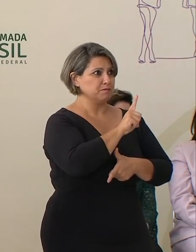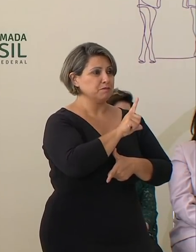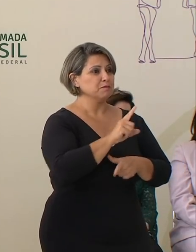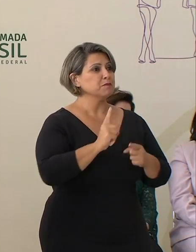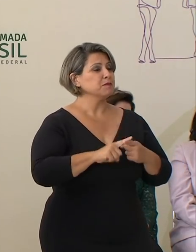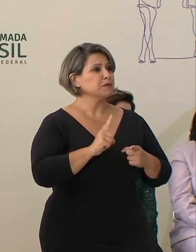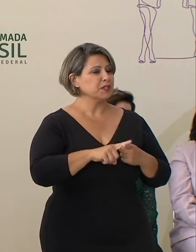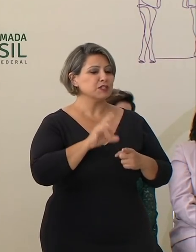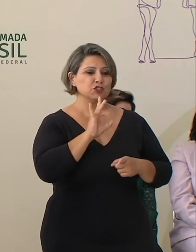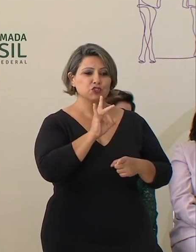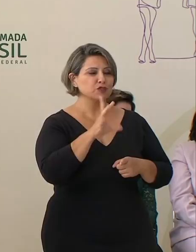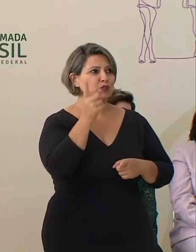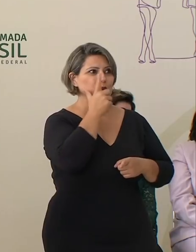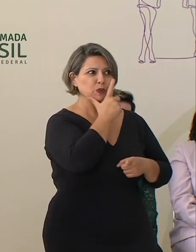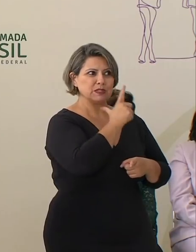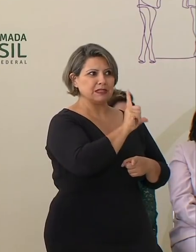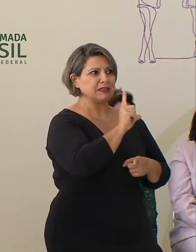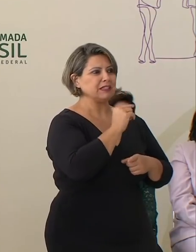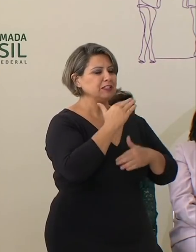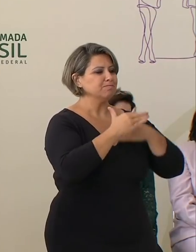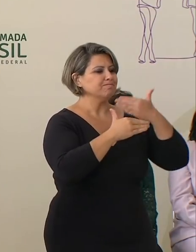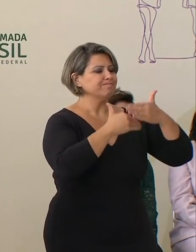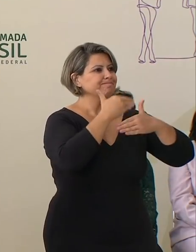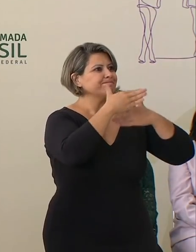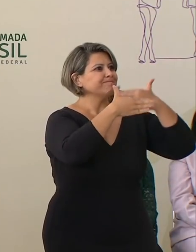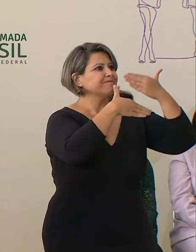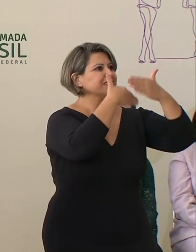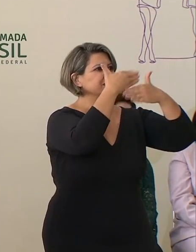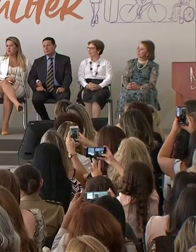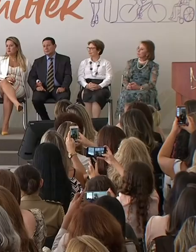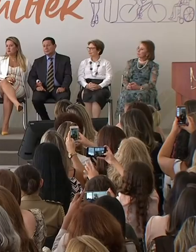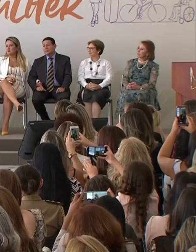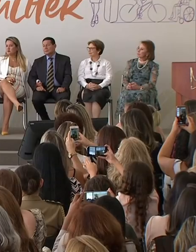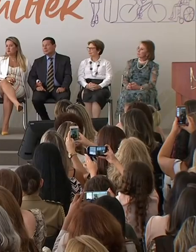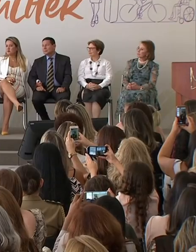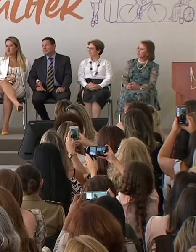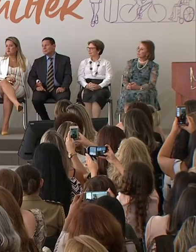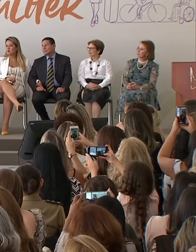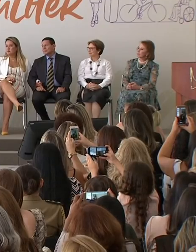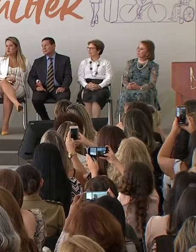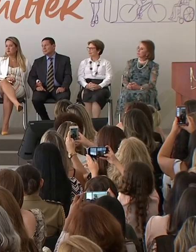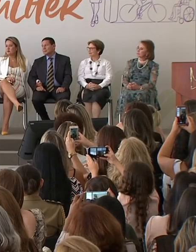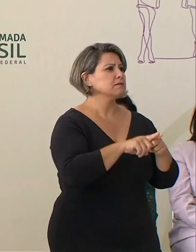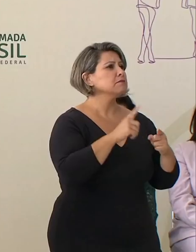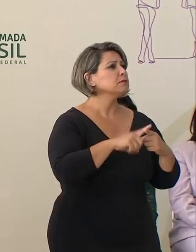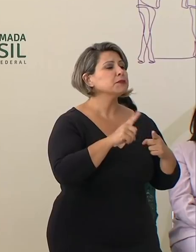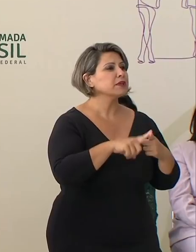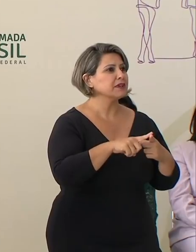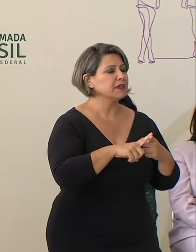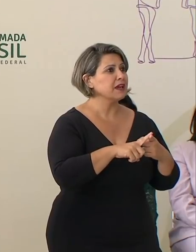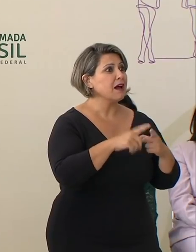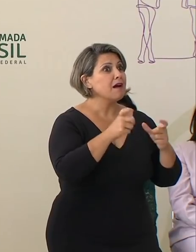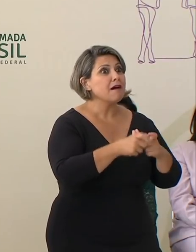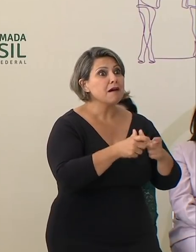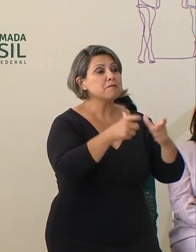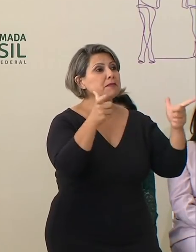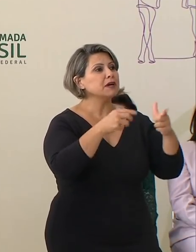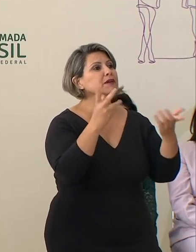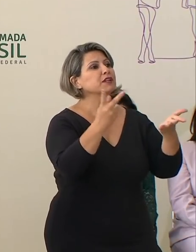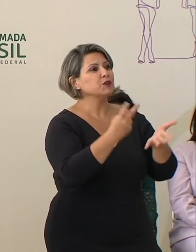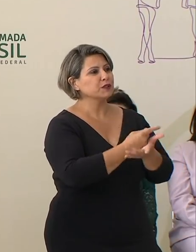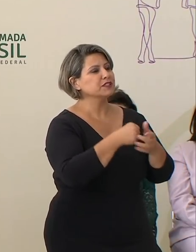nós podemos construir uma grande nação. E devemos isso tudo, em grande parte